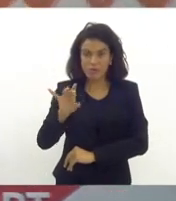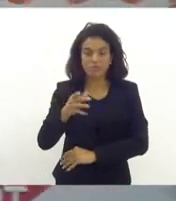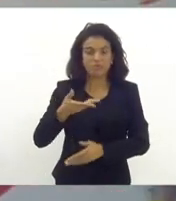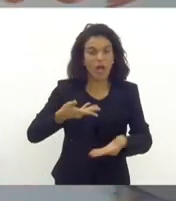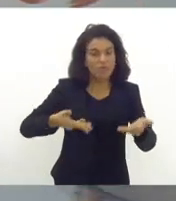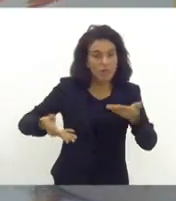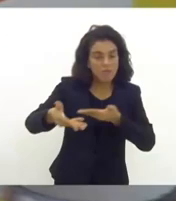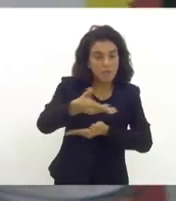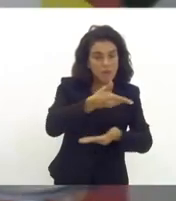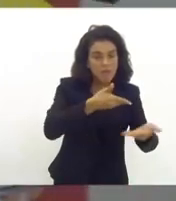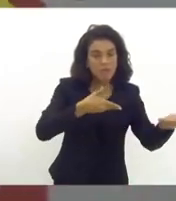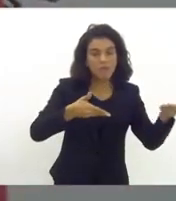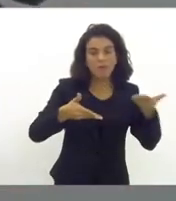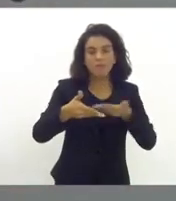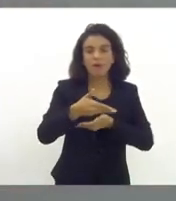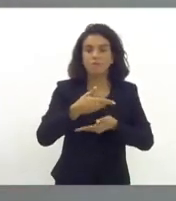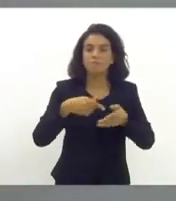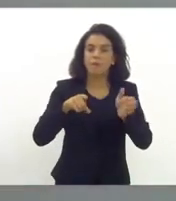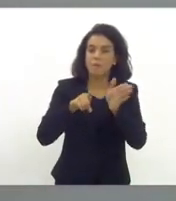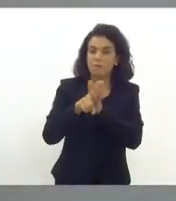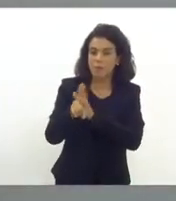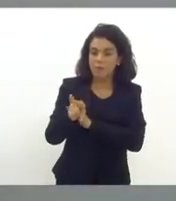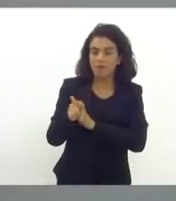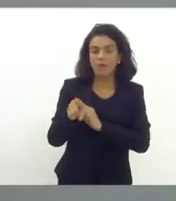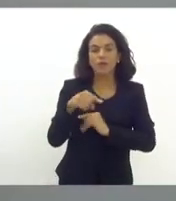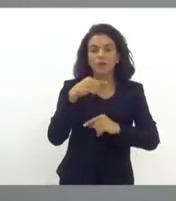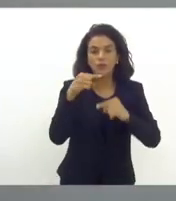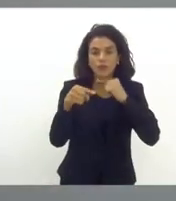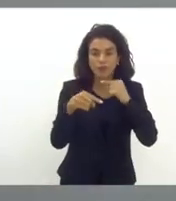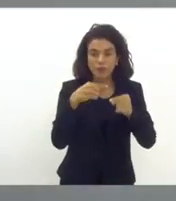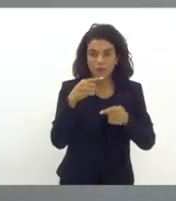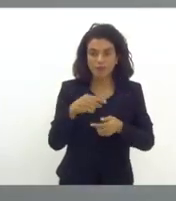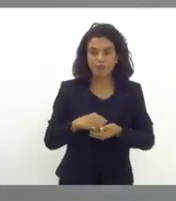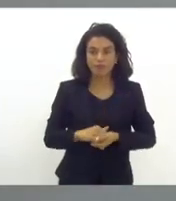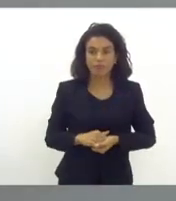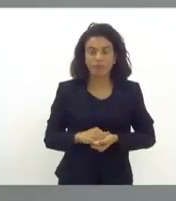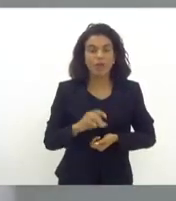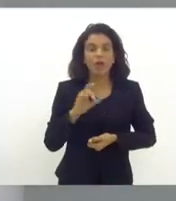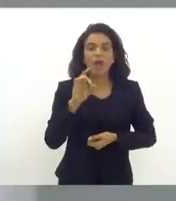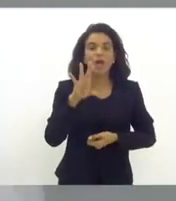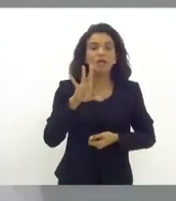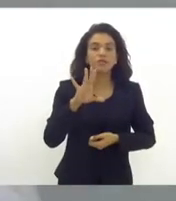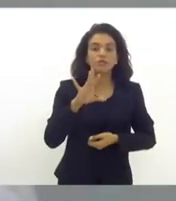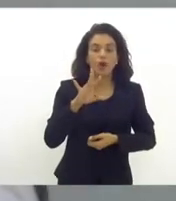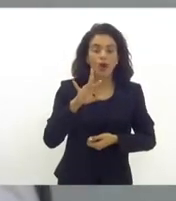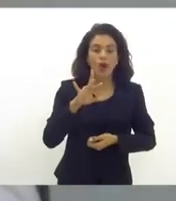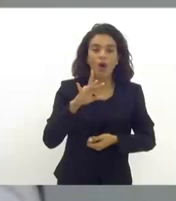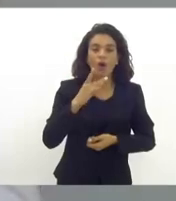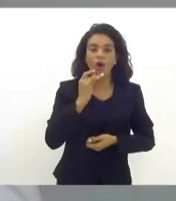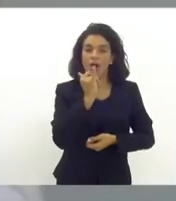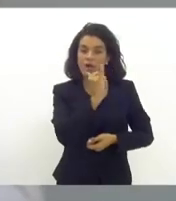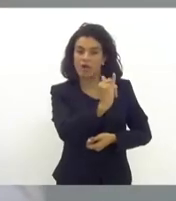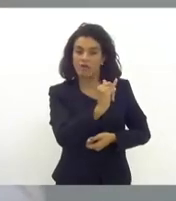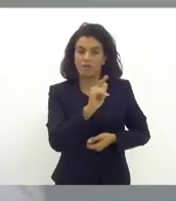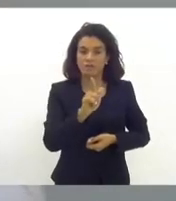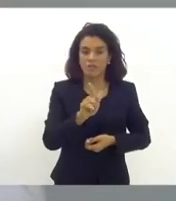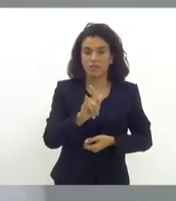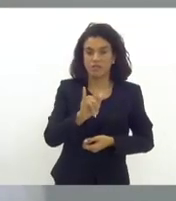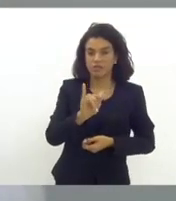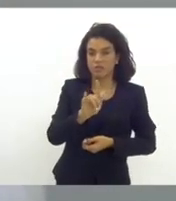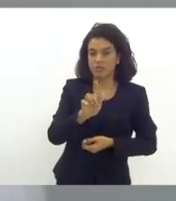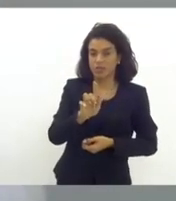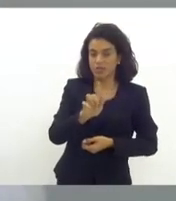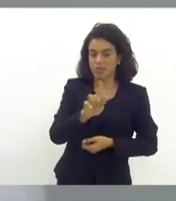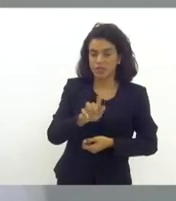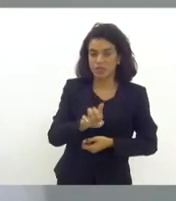intervenção e questionamentos aqui tirar dúvidas é só se inscrever com a Gisele cadê a Gisele o